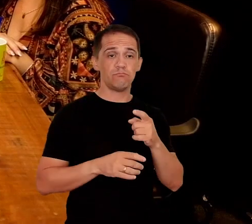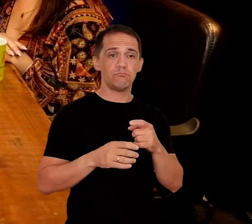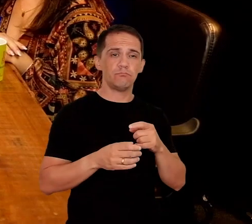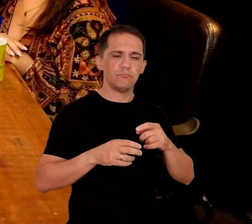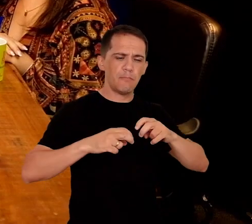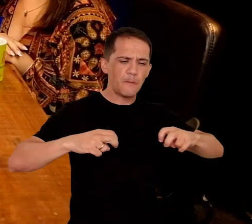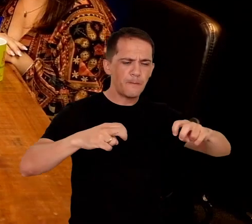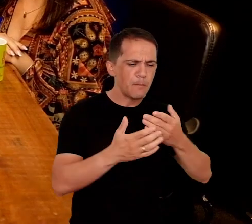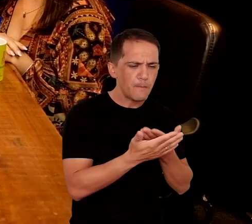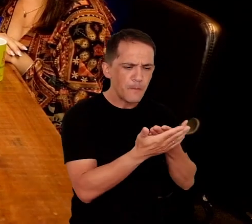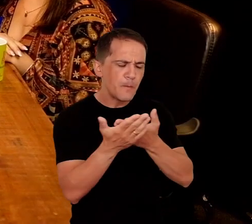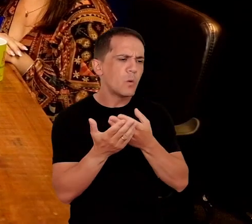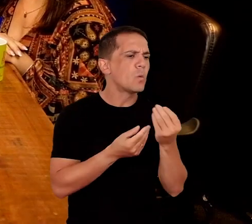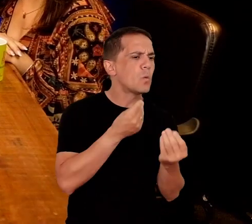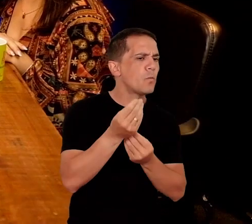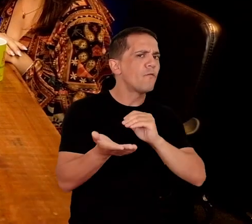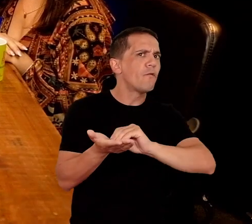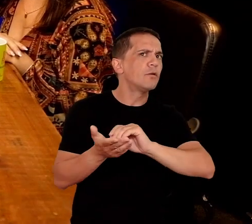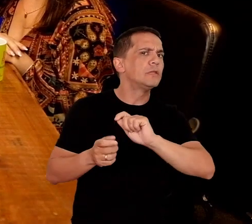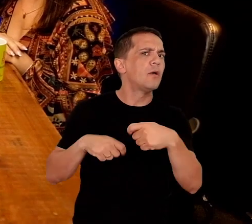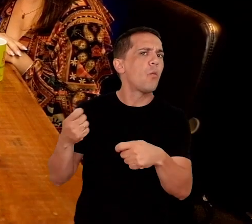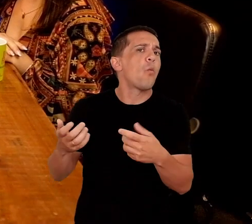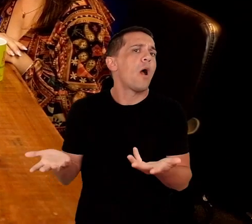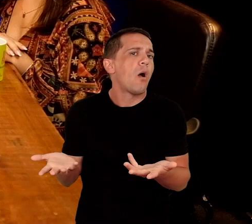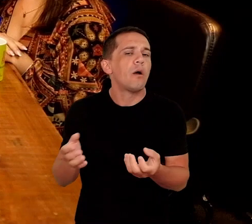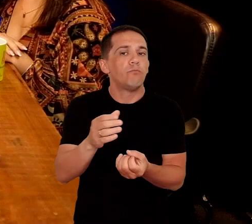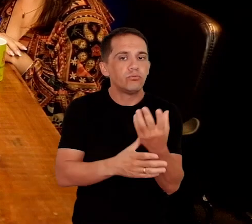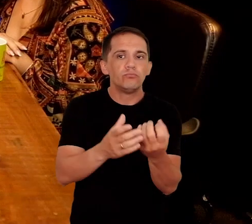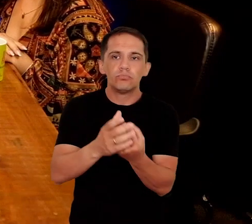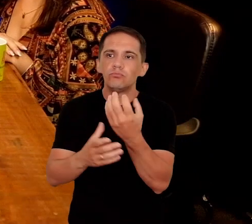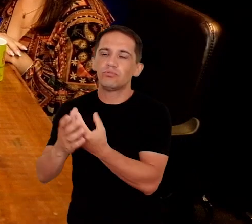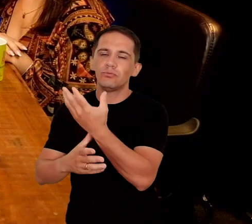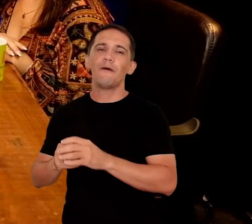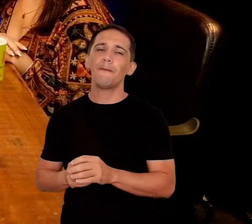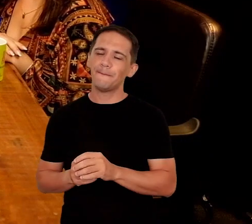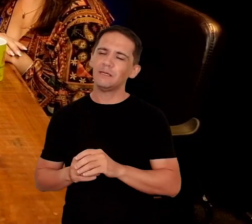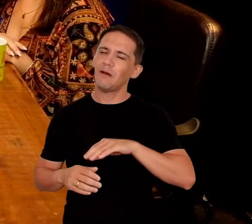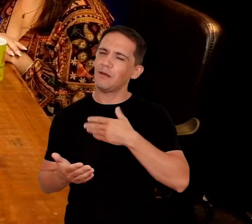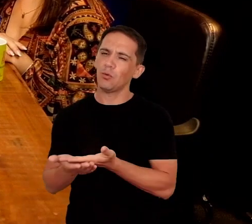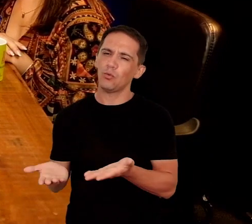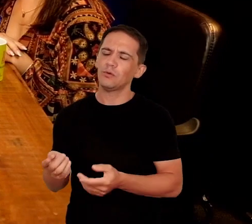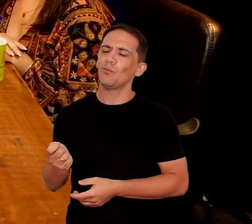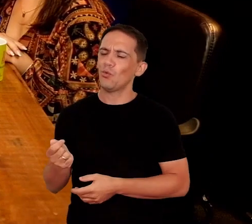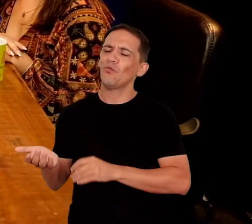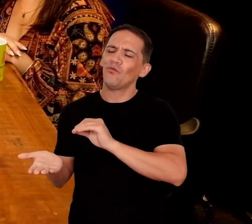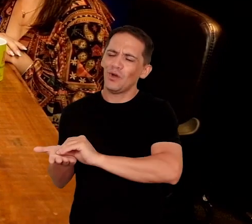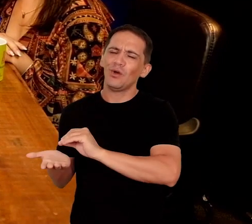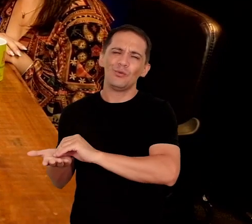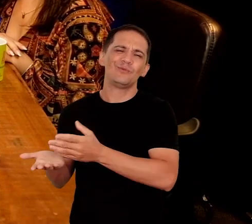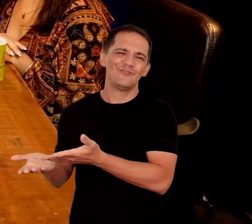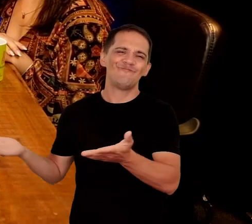logo. A logo. Então eles vão percebendo o que está faltando e assim vão expandindo a quantidade de sinais, né? Mas ainda é